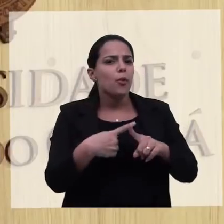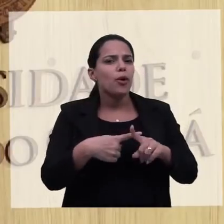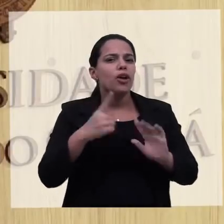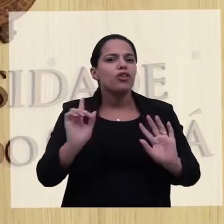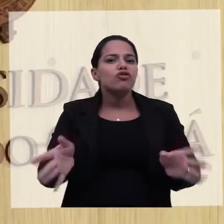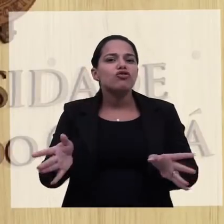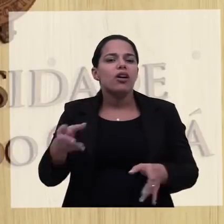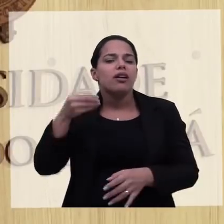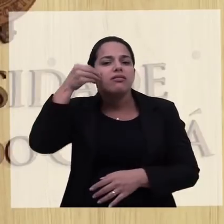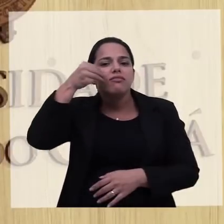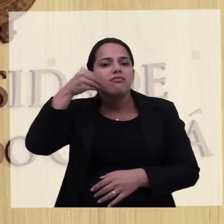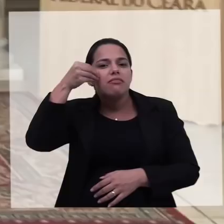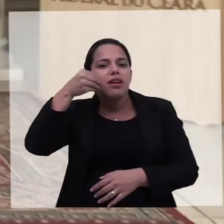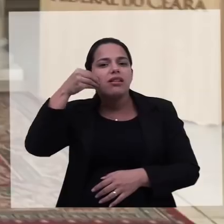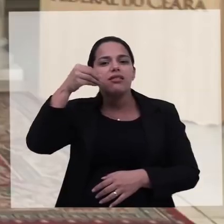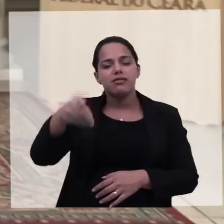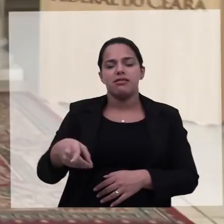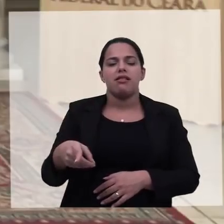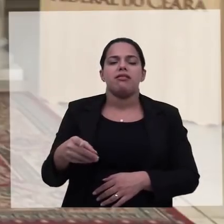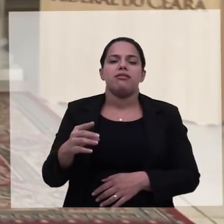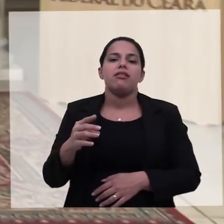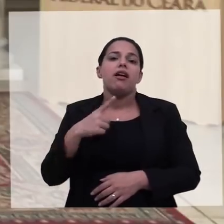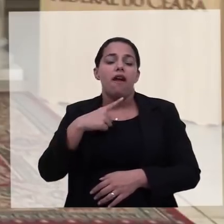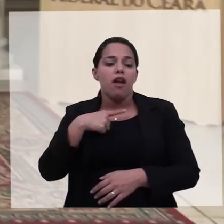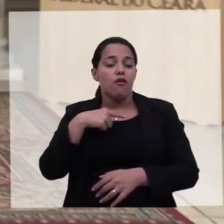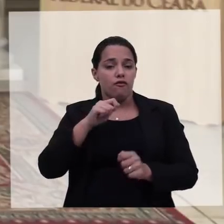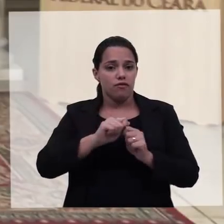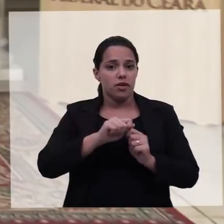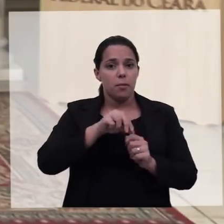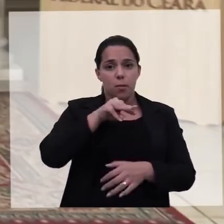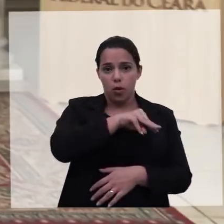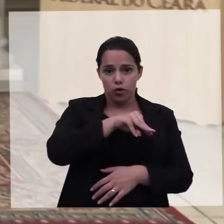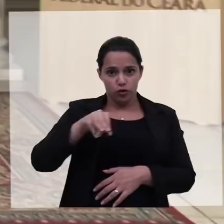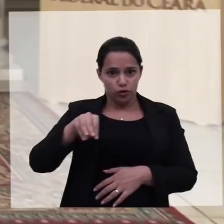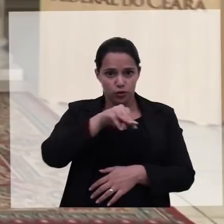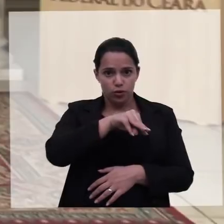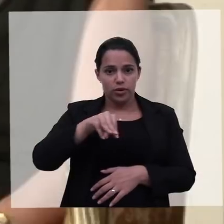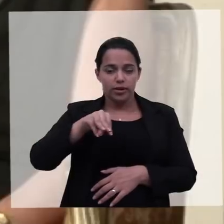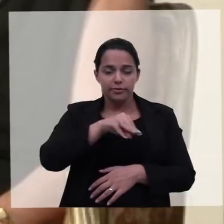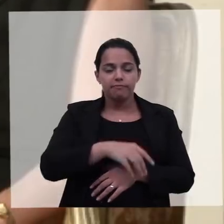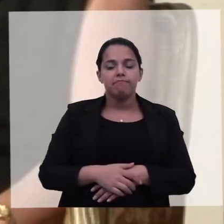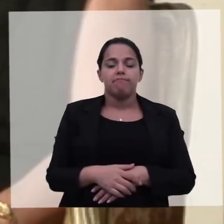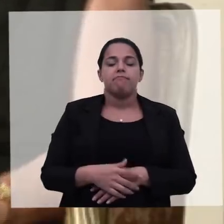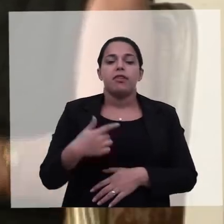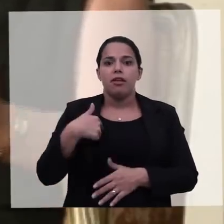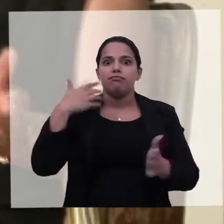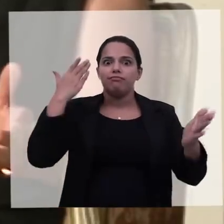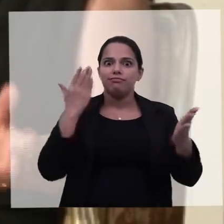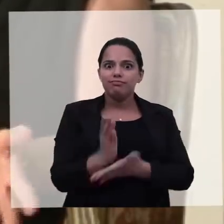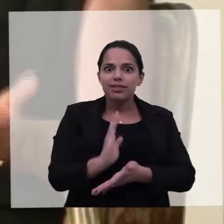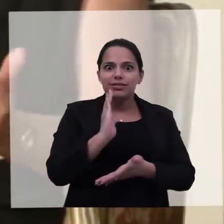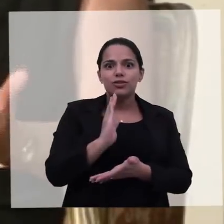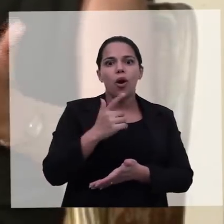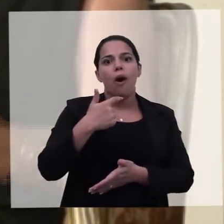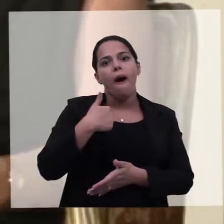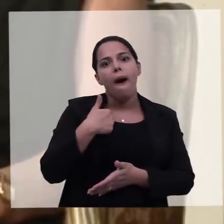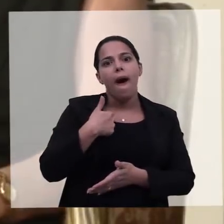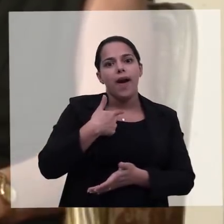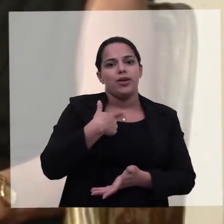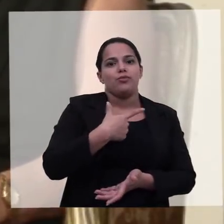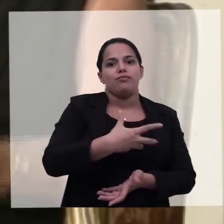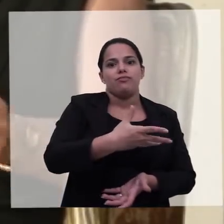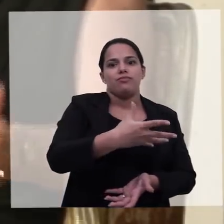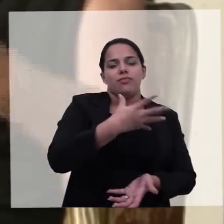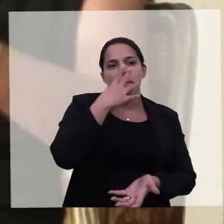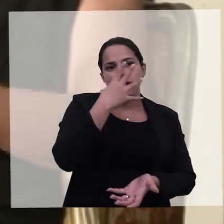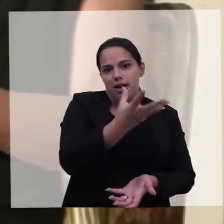fácil. Aí eu fiz monitoria para edificações, a prova de monitoria. Aí, então passei, eu já ia receber